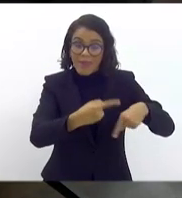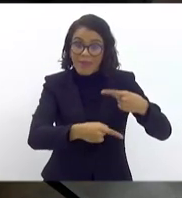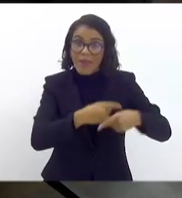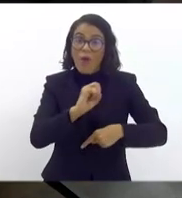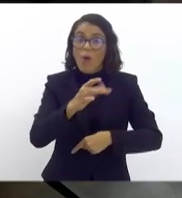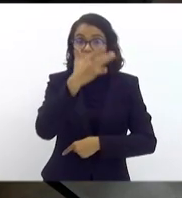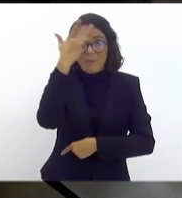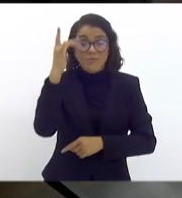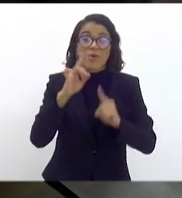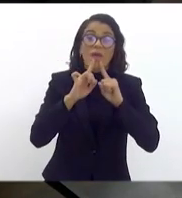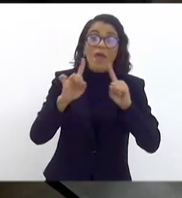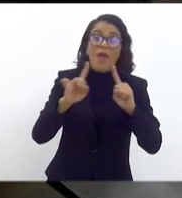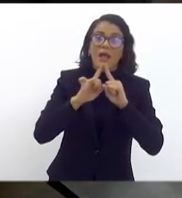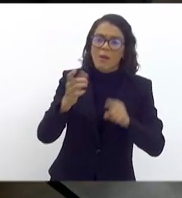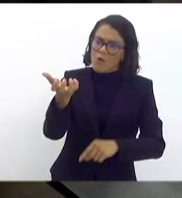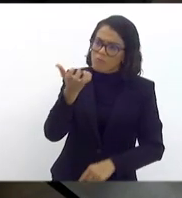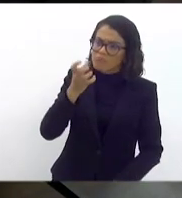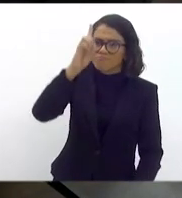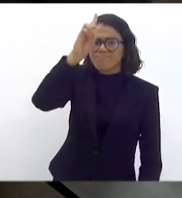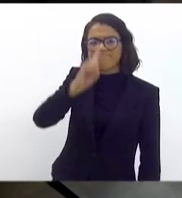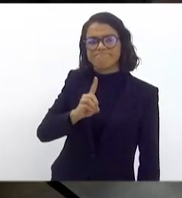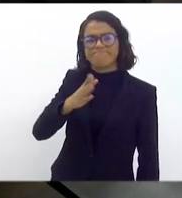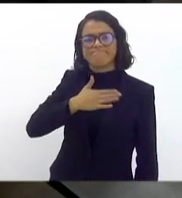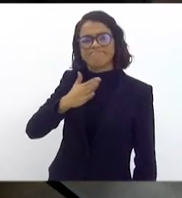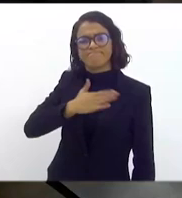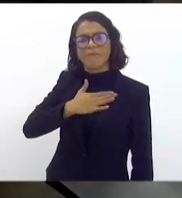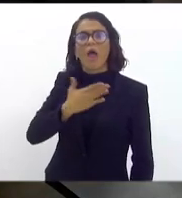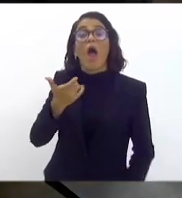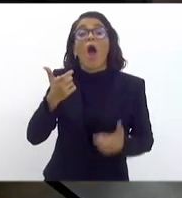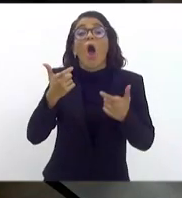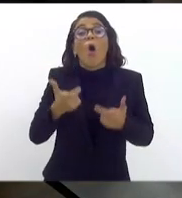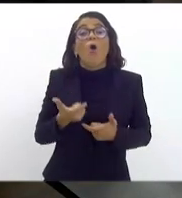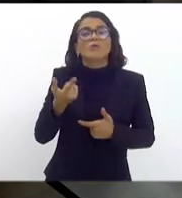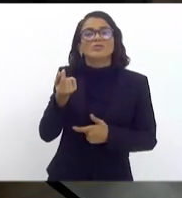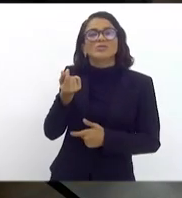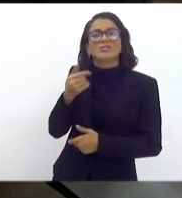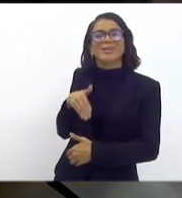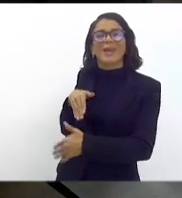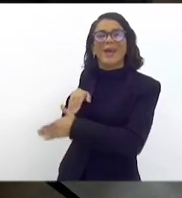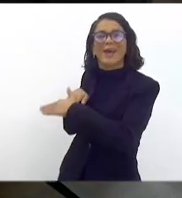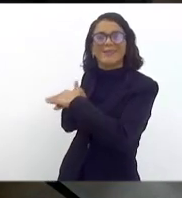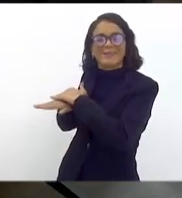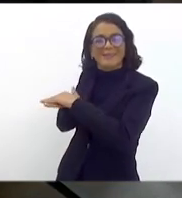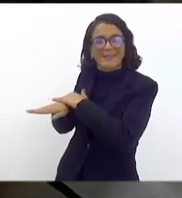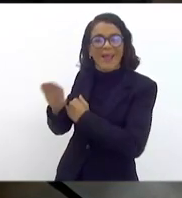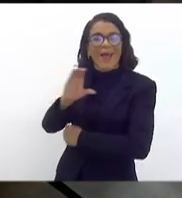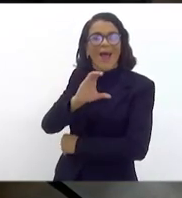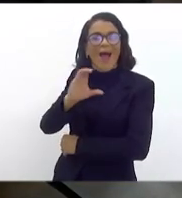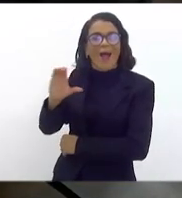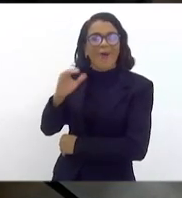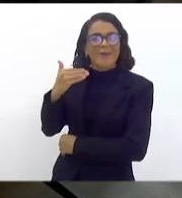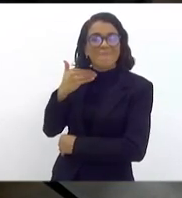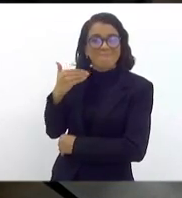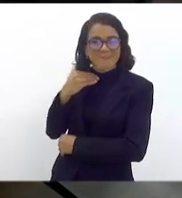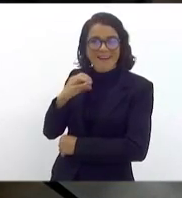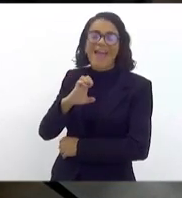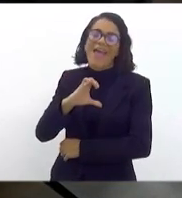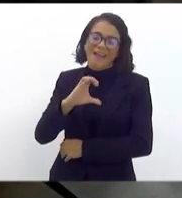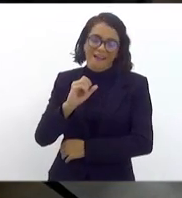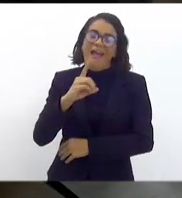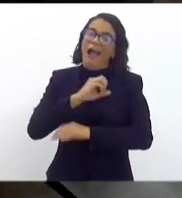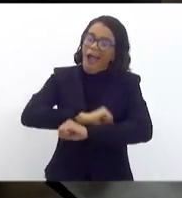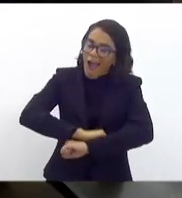reclame por aquele direito. Pronto. Onde fica o din-din depositado na conta do ECAI. Ficou clara, a pergunta